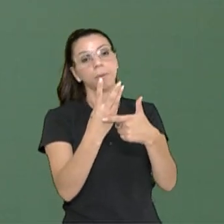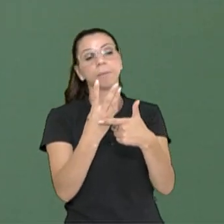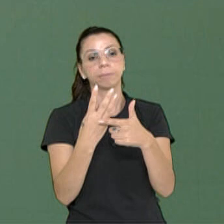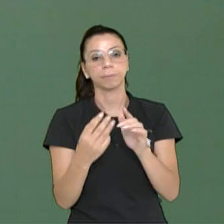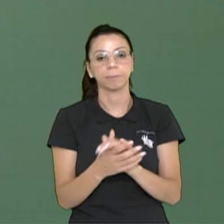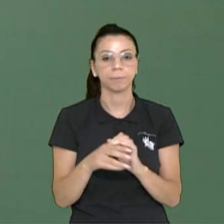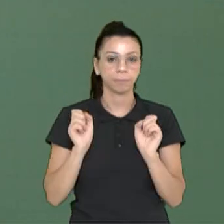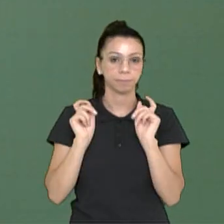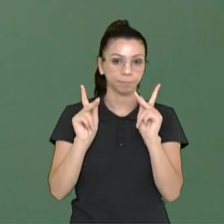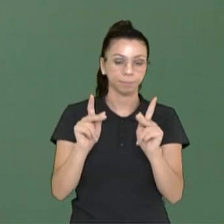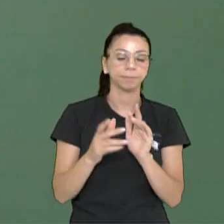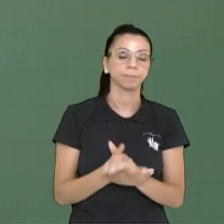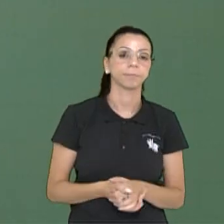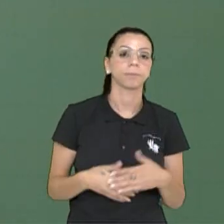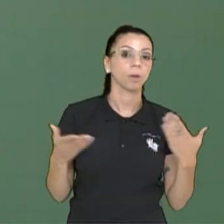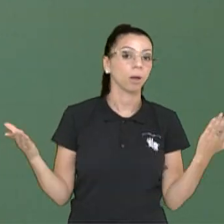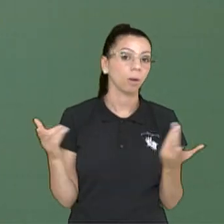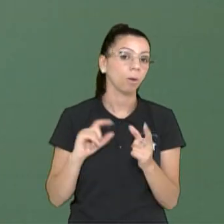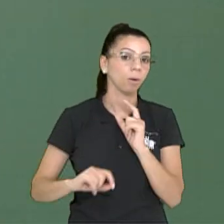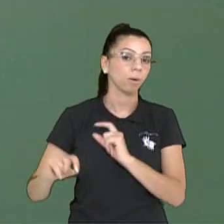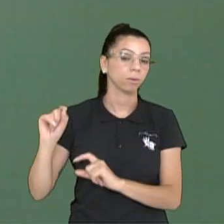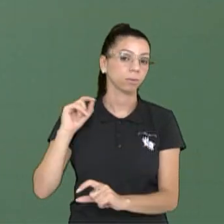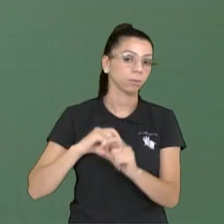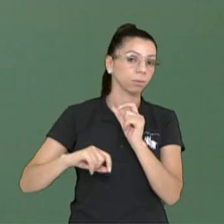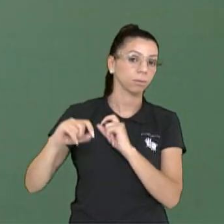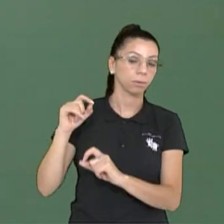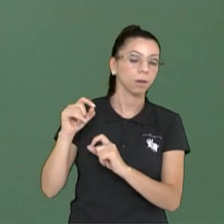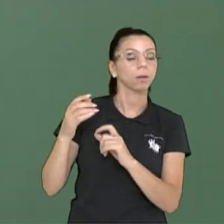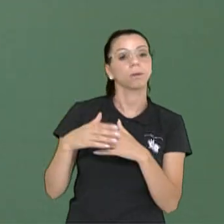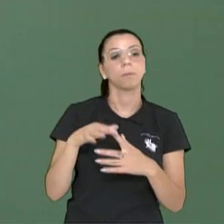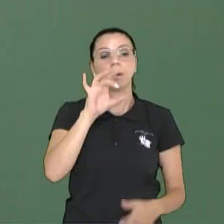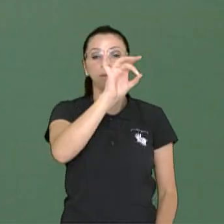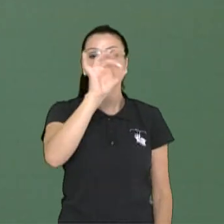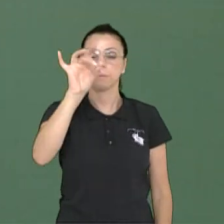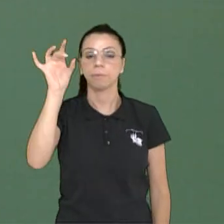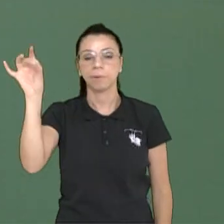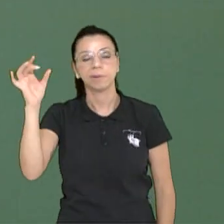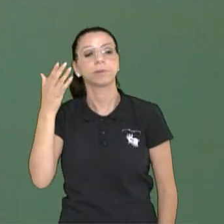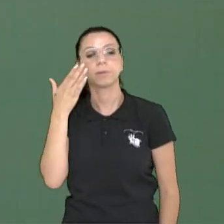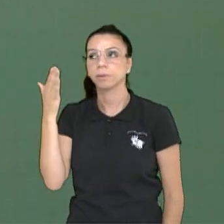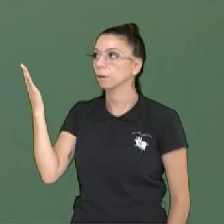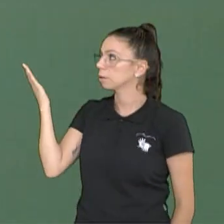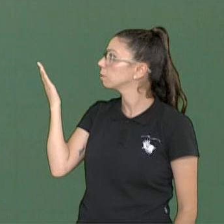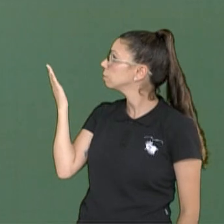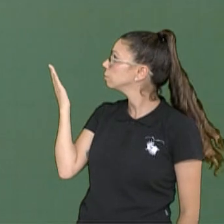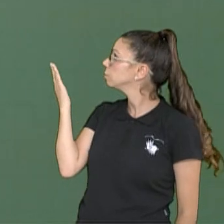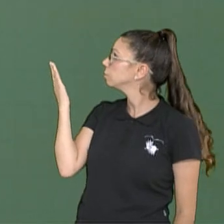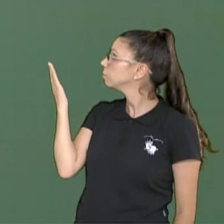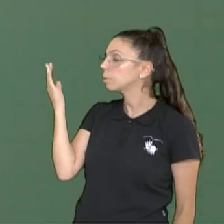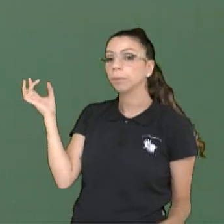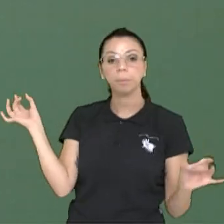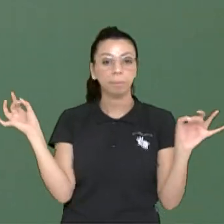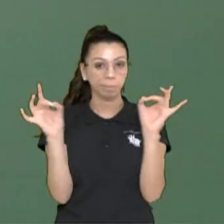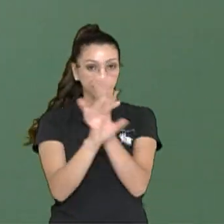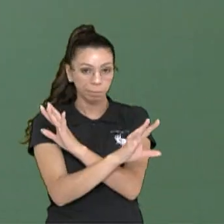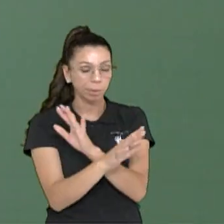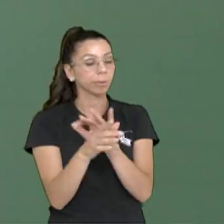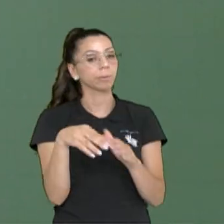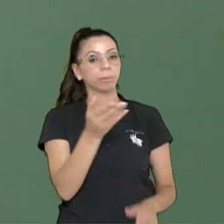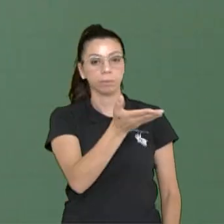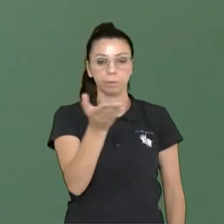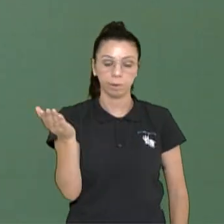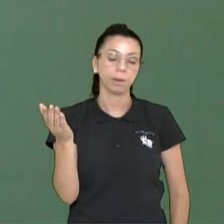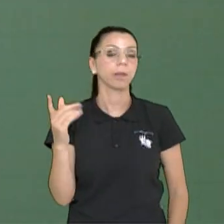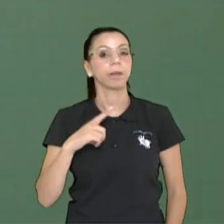tem, ok? Então eu fiz isso para cada um deles, já deixei aqui no quadro indicado para vocês. Então aqui eu tenho aqui